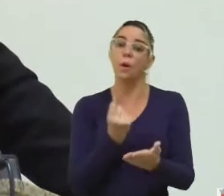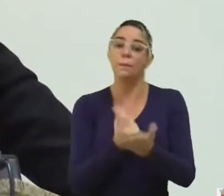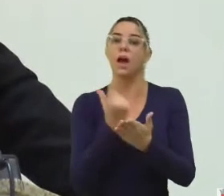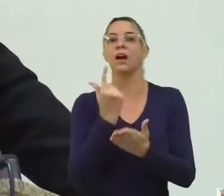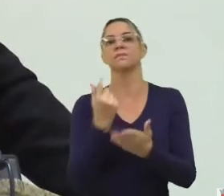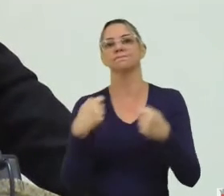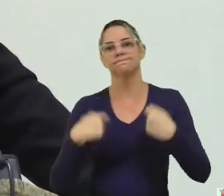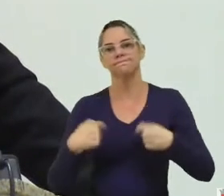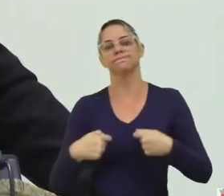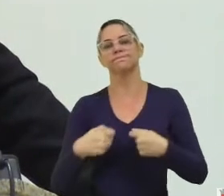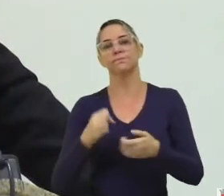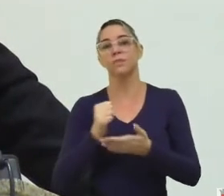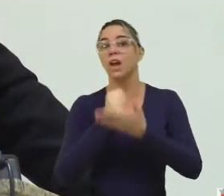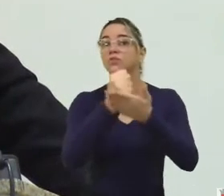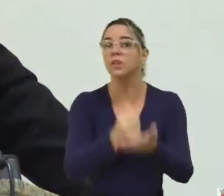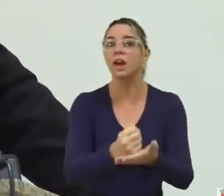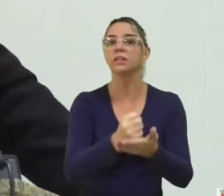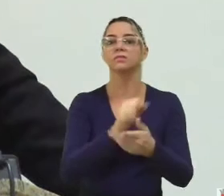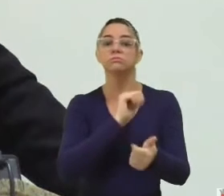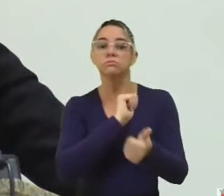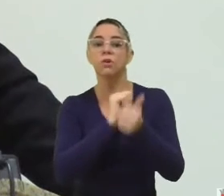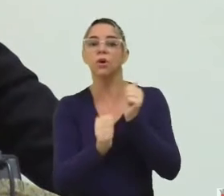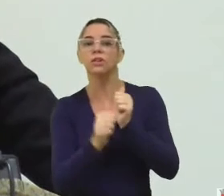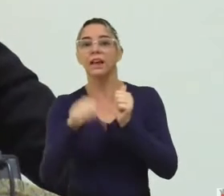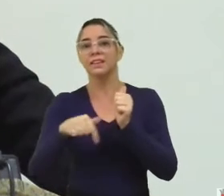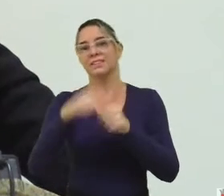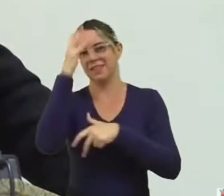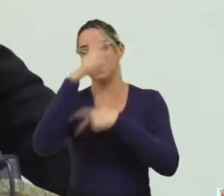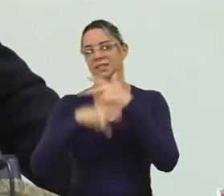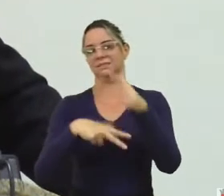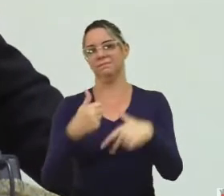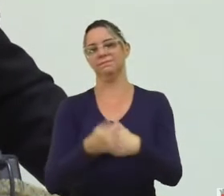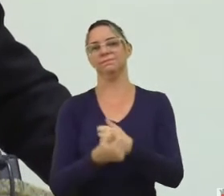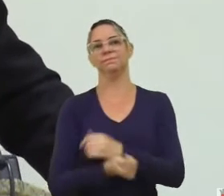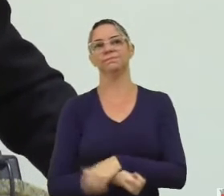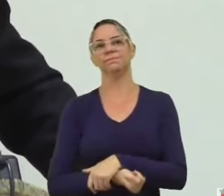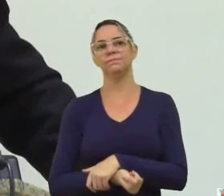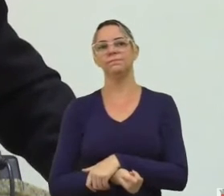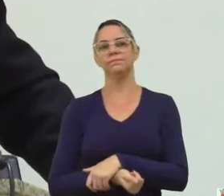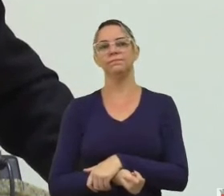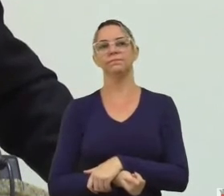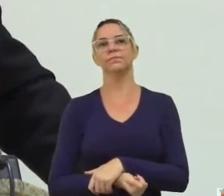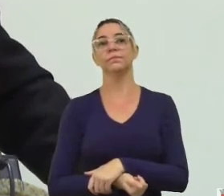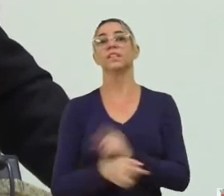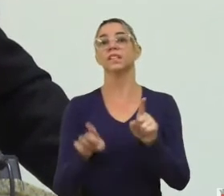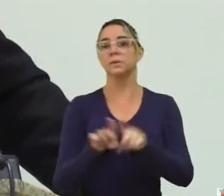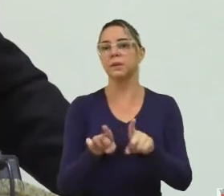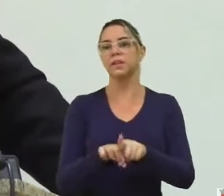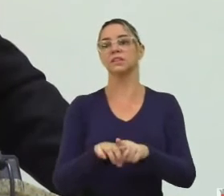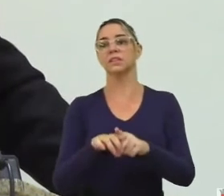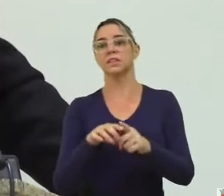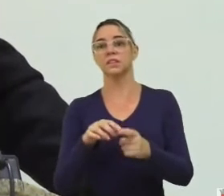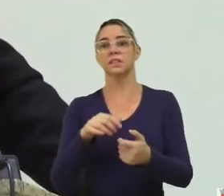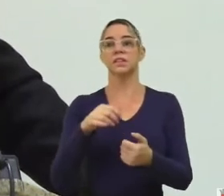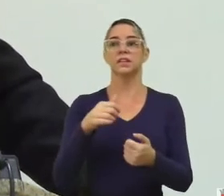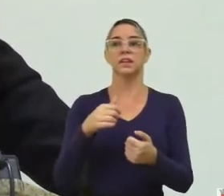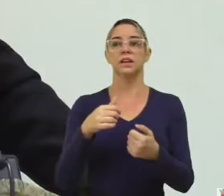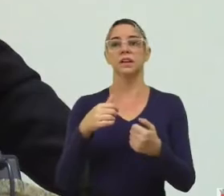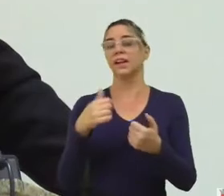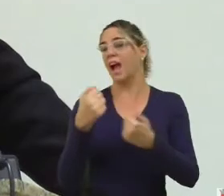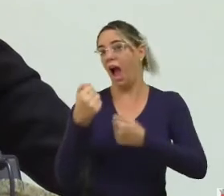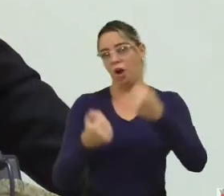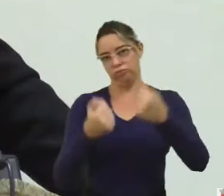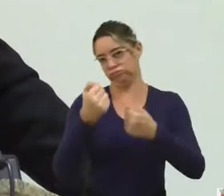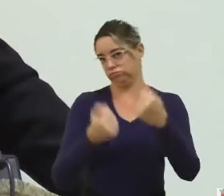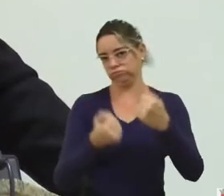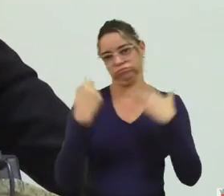e ajudar o esporte do nosso município. Além de sim, o transporte que sempre foi dado a esses